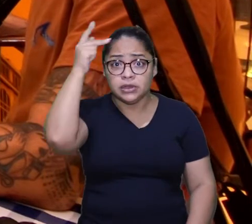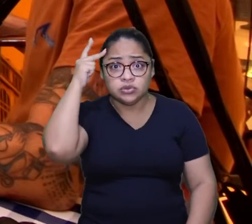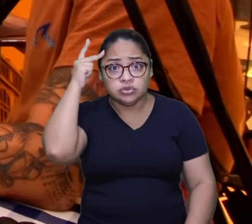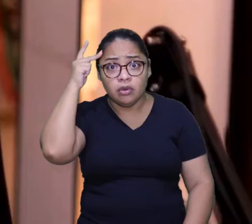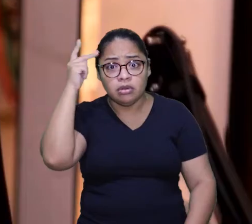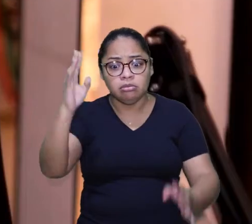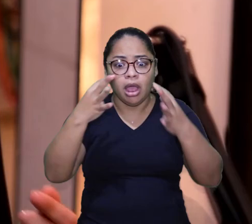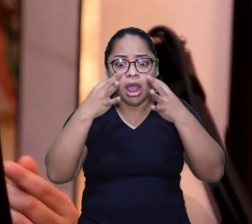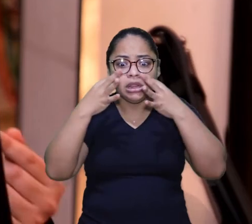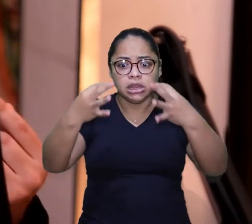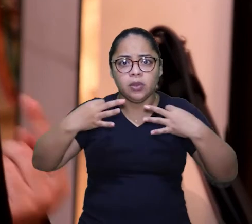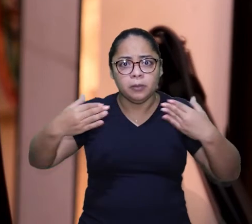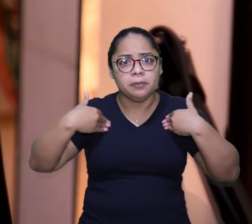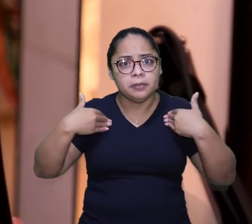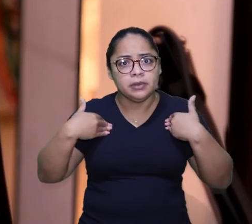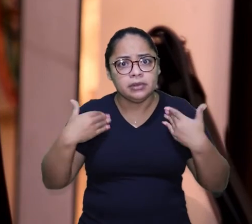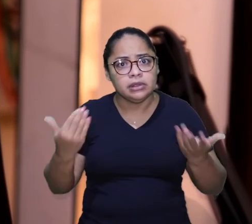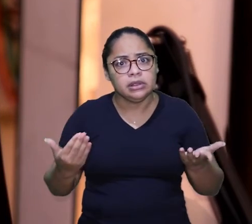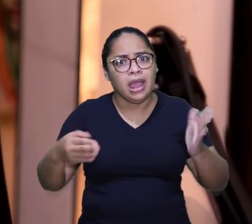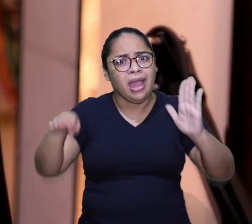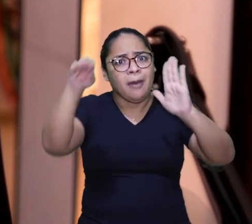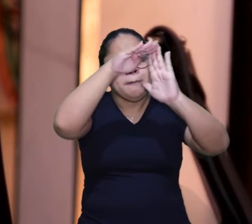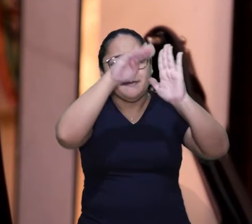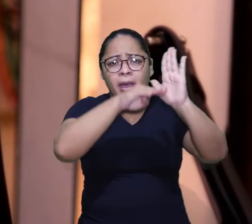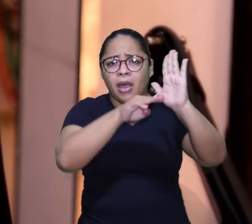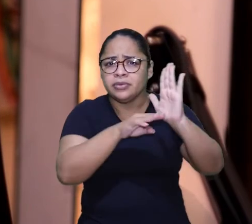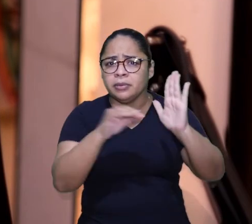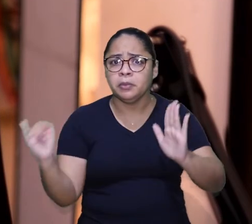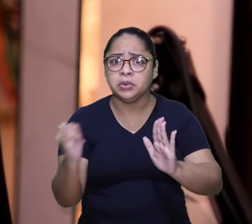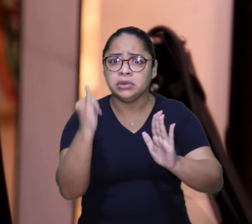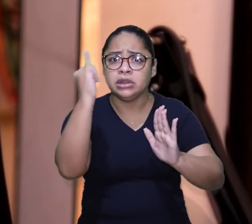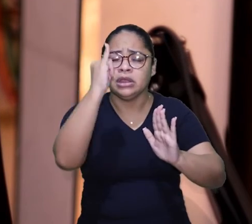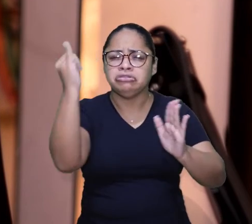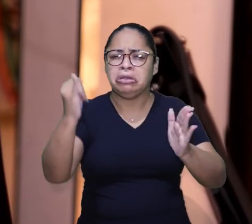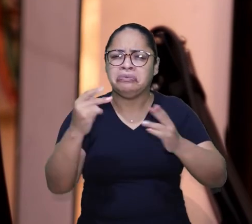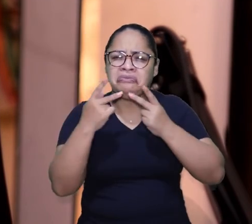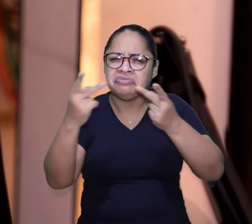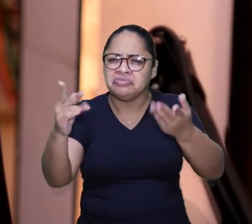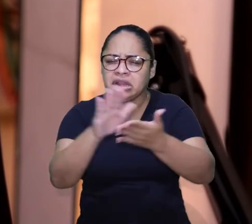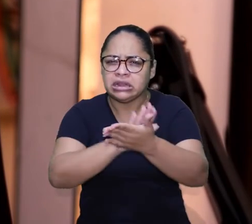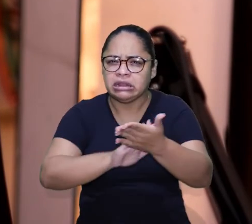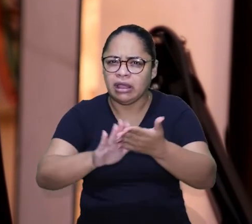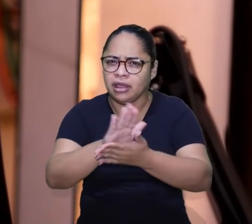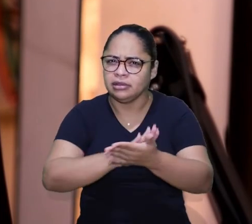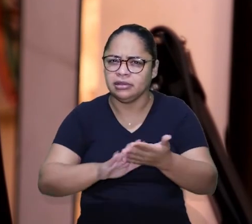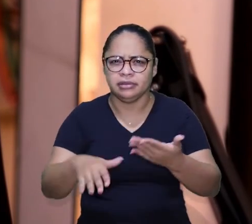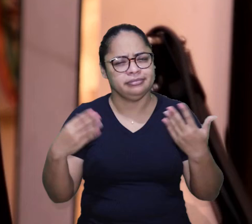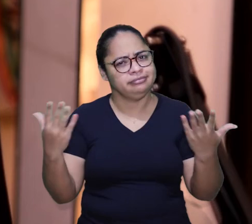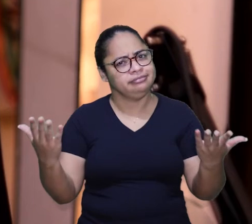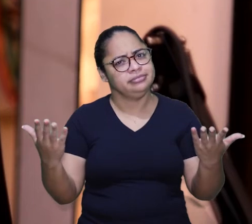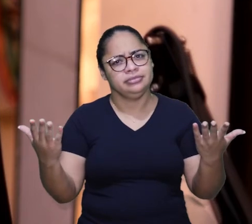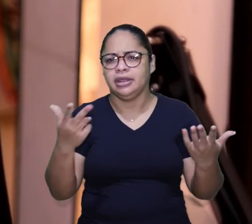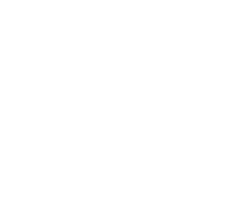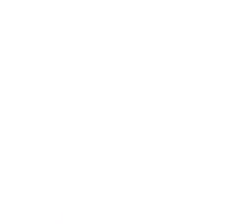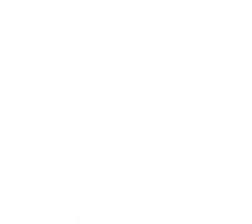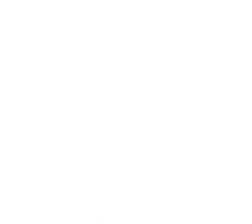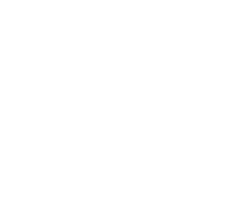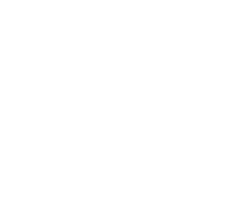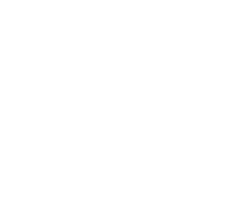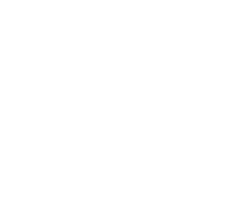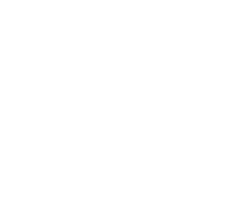ouvir Tem tantas pautas importantes que eu possa abordar não vou abordar sabe chega o momento que você fala putz é uma covardia eu não falar